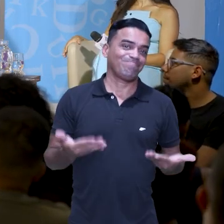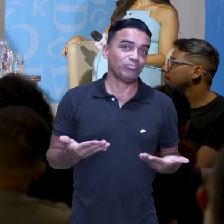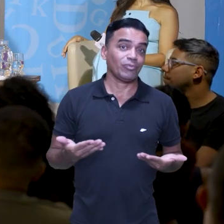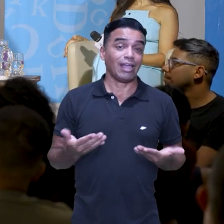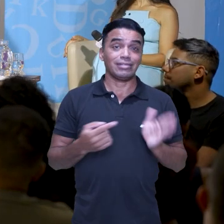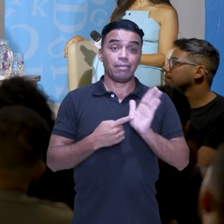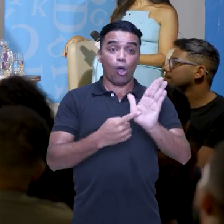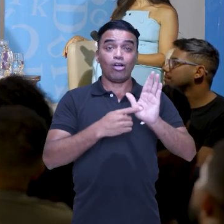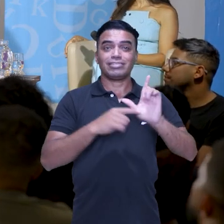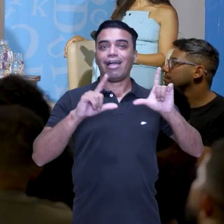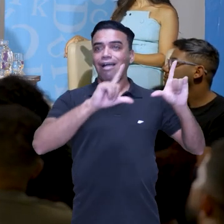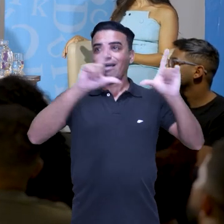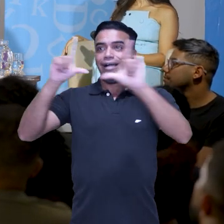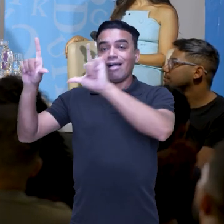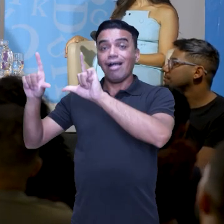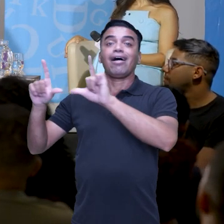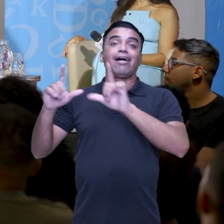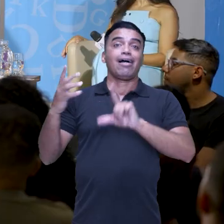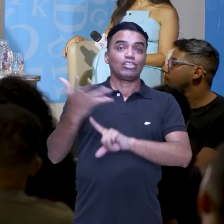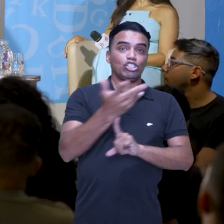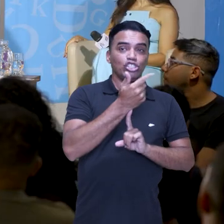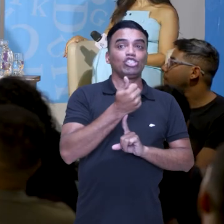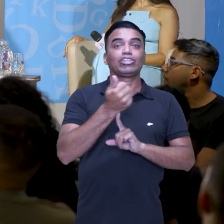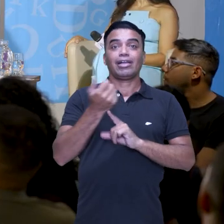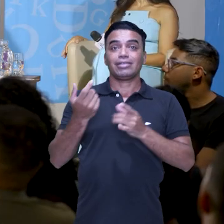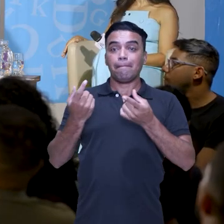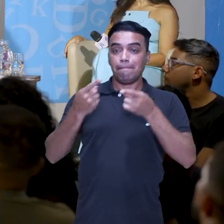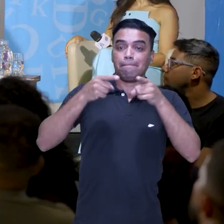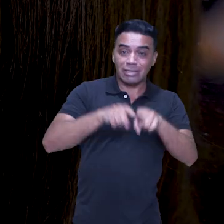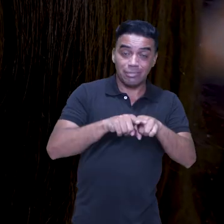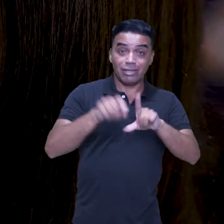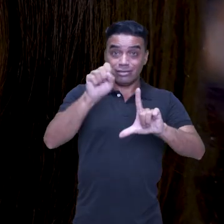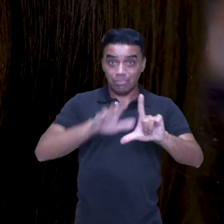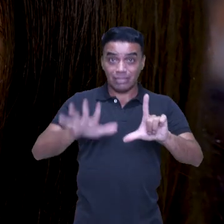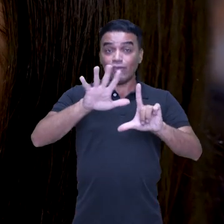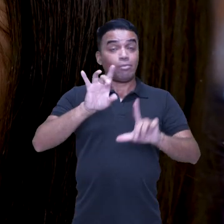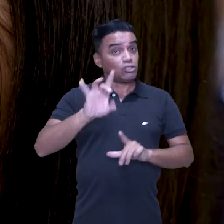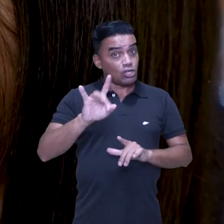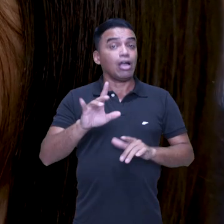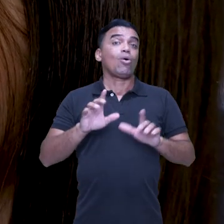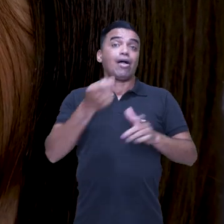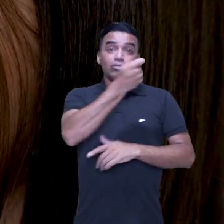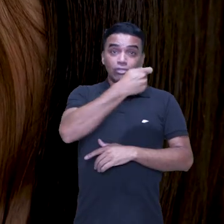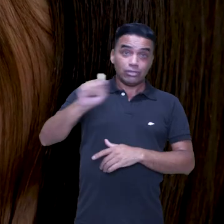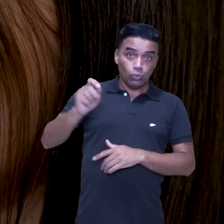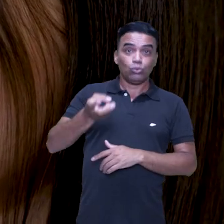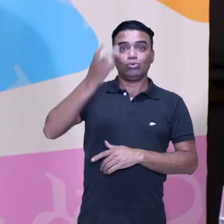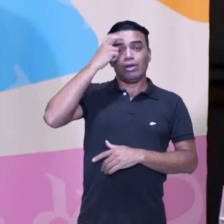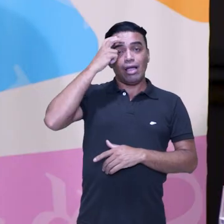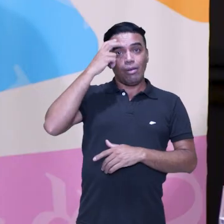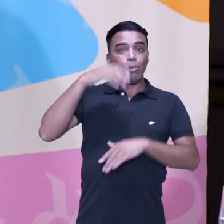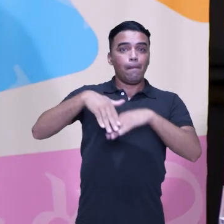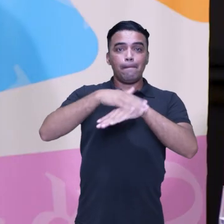essa exposição veio dessa parceria, não somente da plataforma, como da Associação Cultural, Sempre um Papo, da Prefeitura